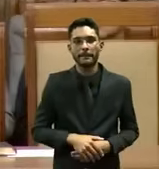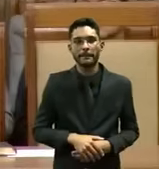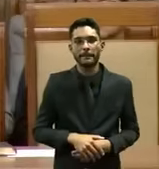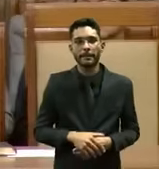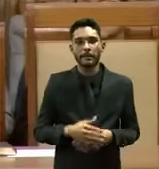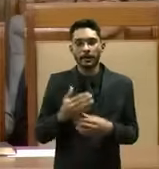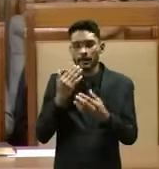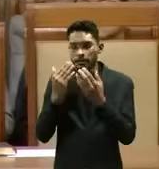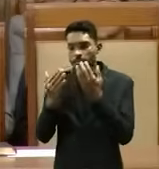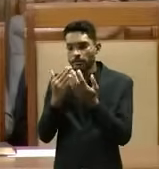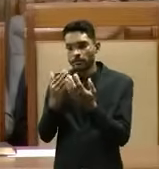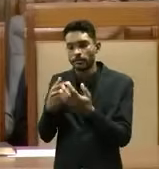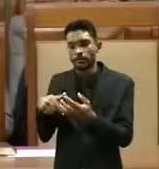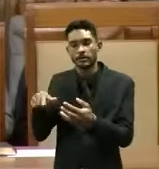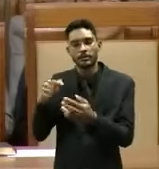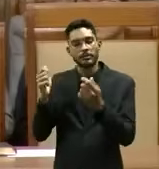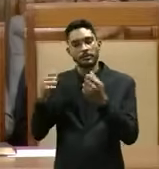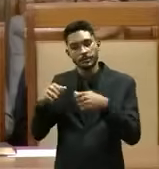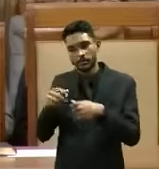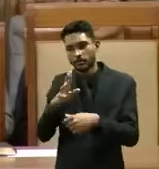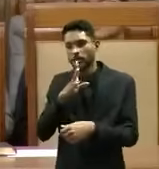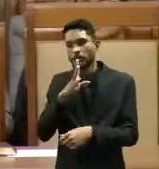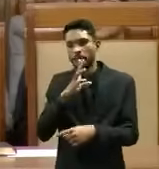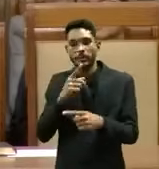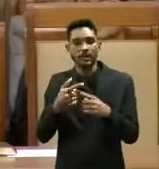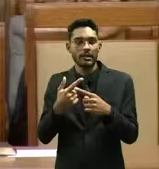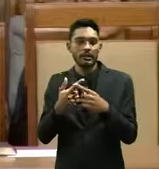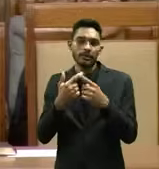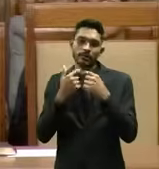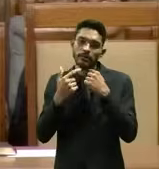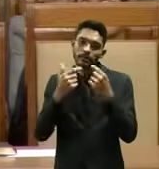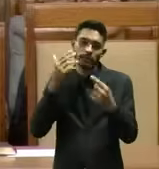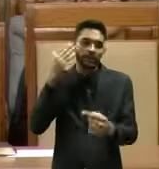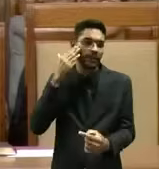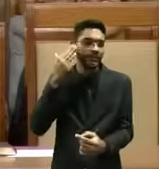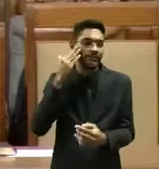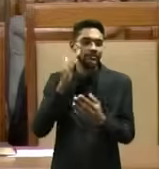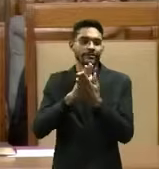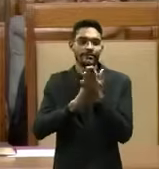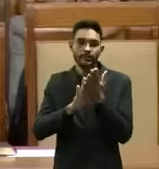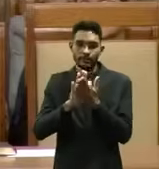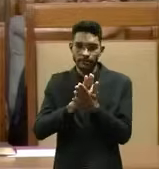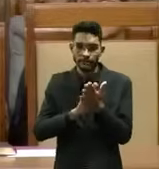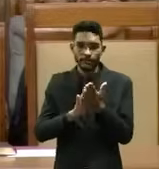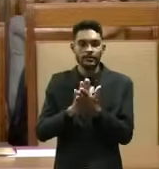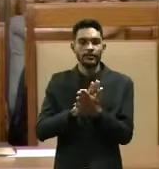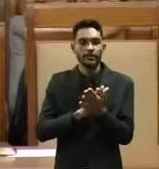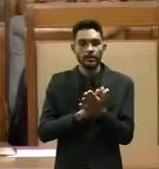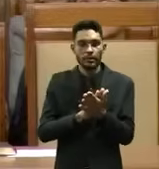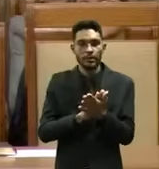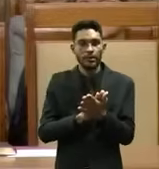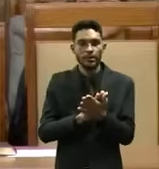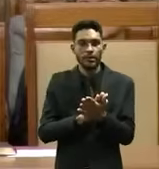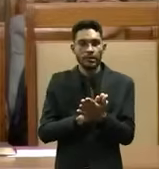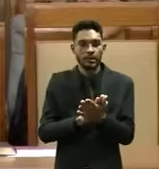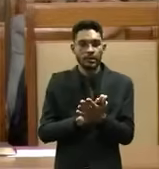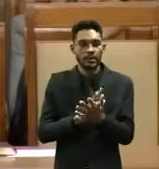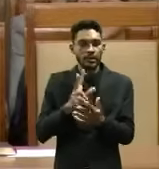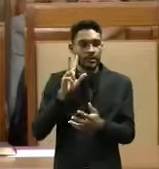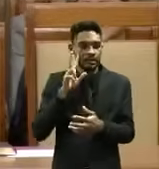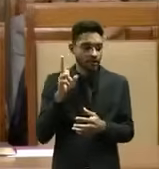se calar que ninguém entende nada de sair e isso é coisa só só para